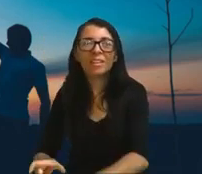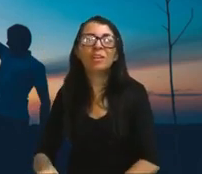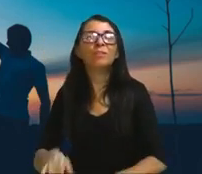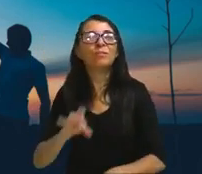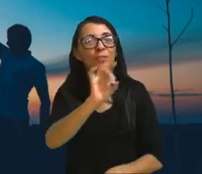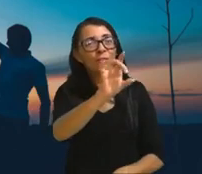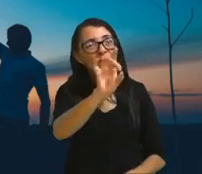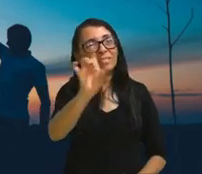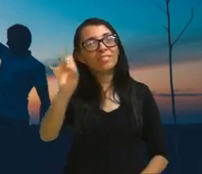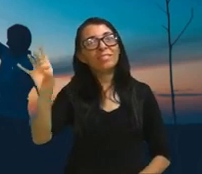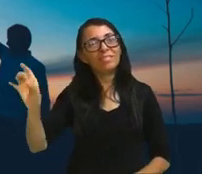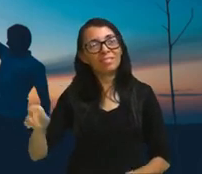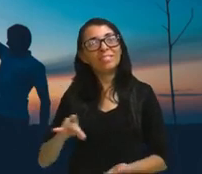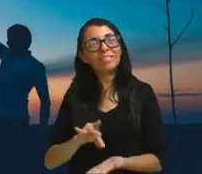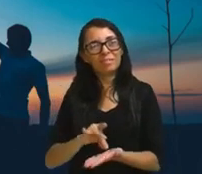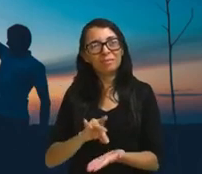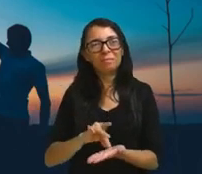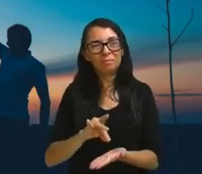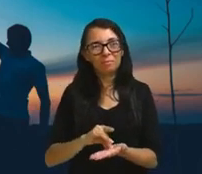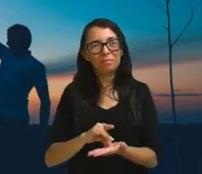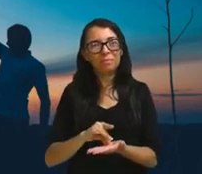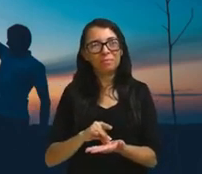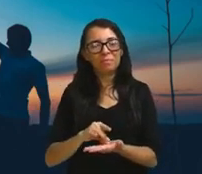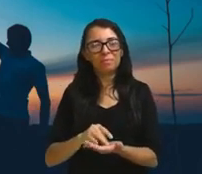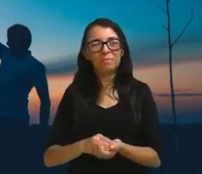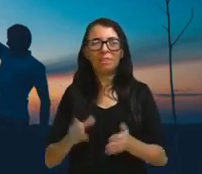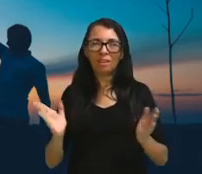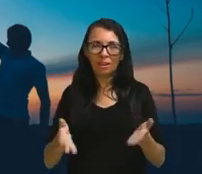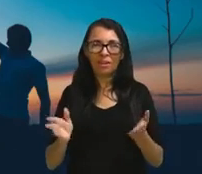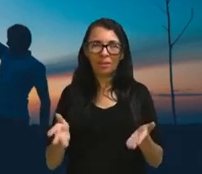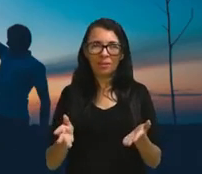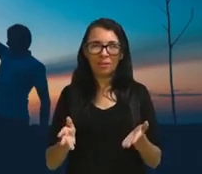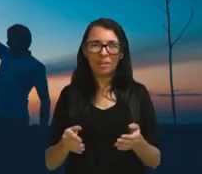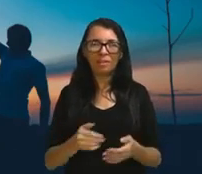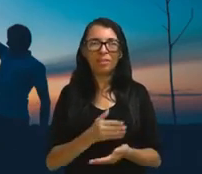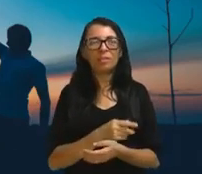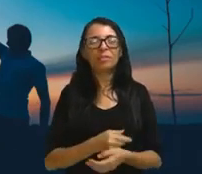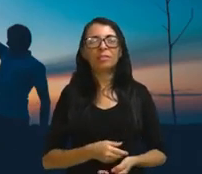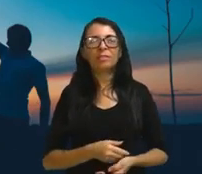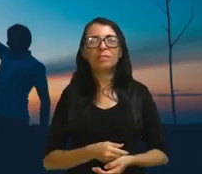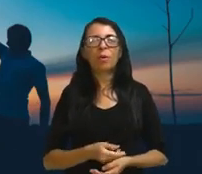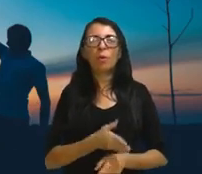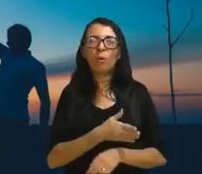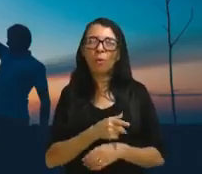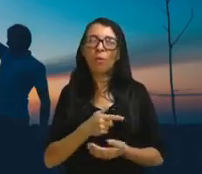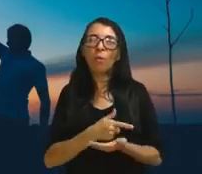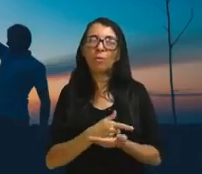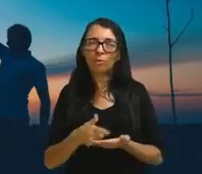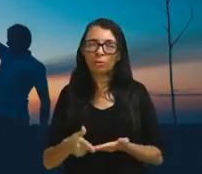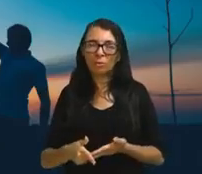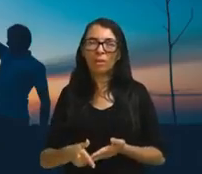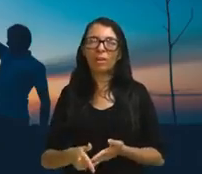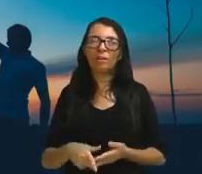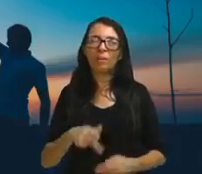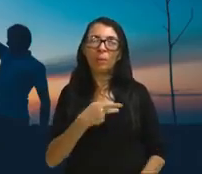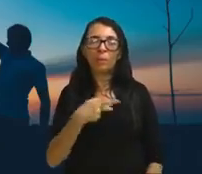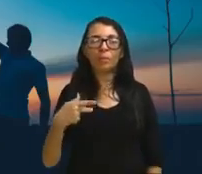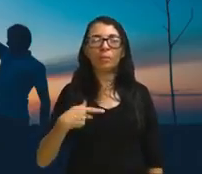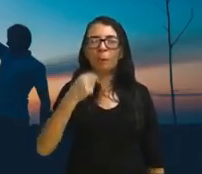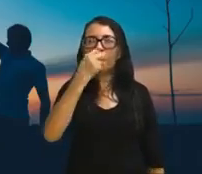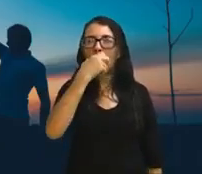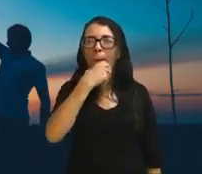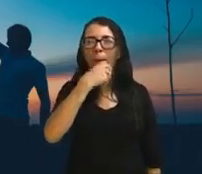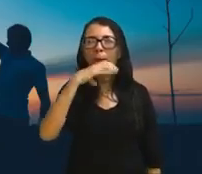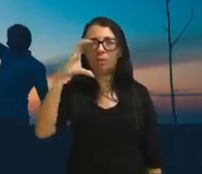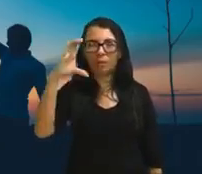do Senhor através do pastor Claudinei. Ouça, guarde o seu coração a palavra. Deus abençoe, um